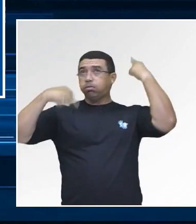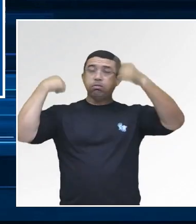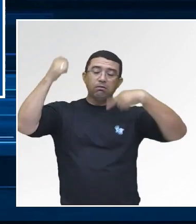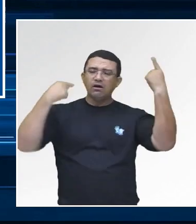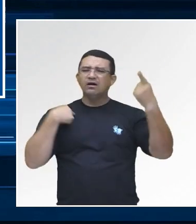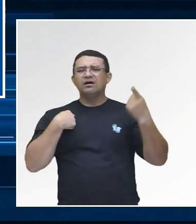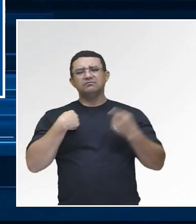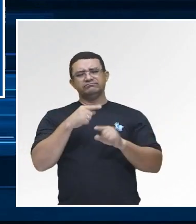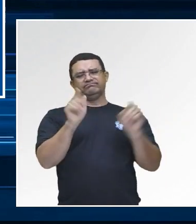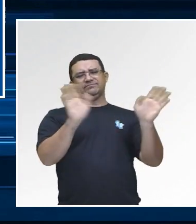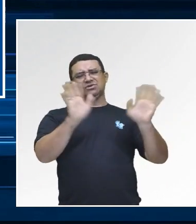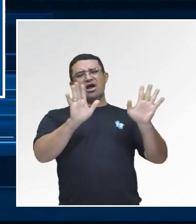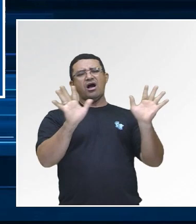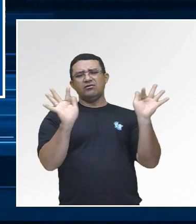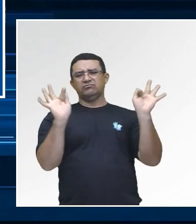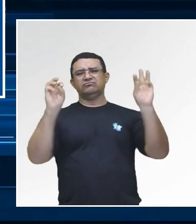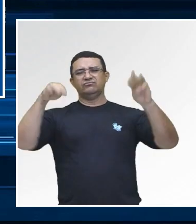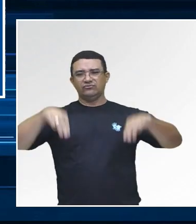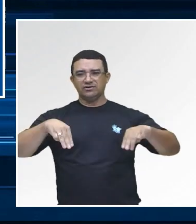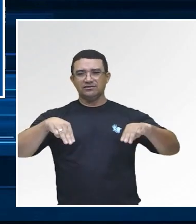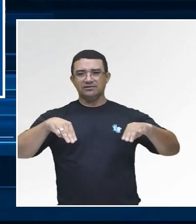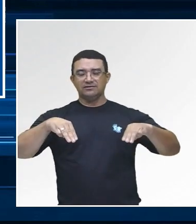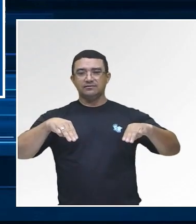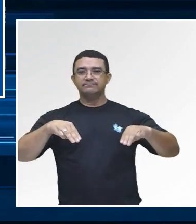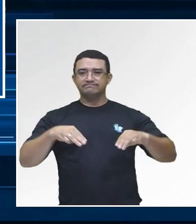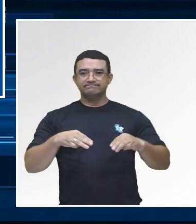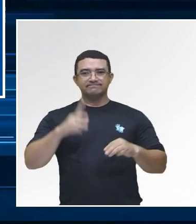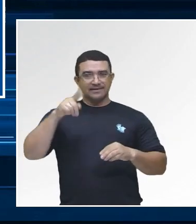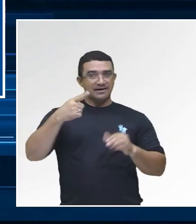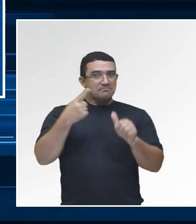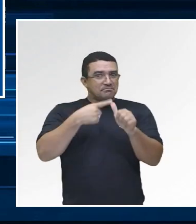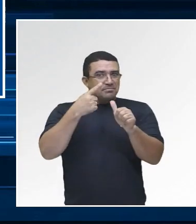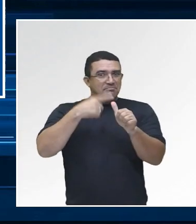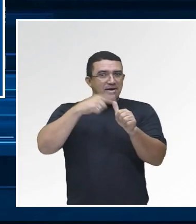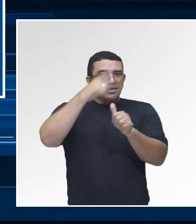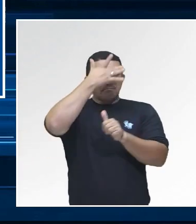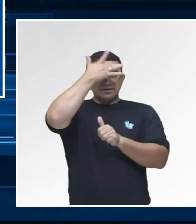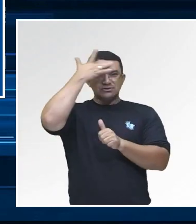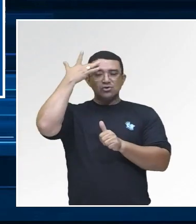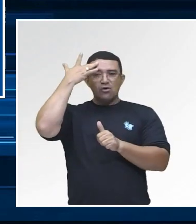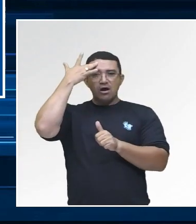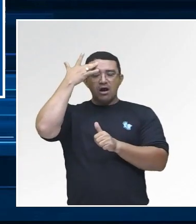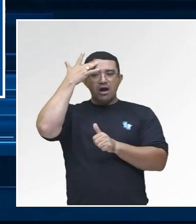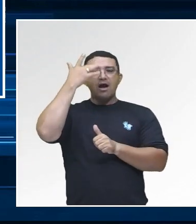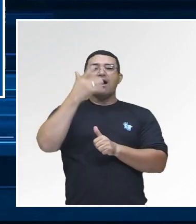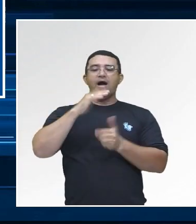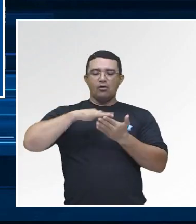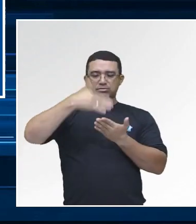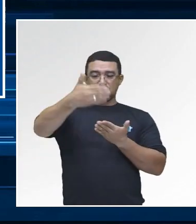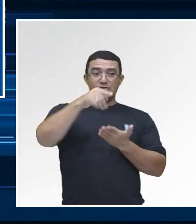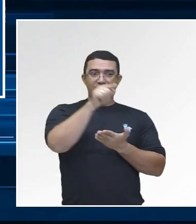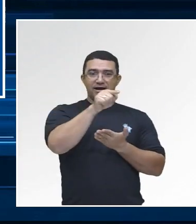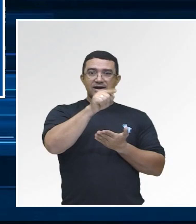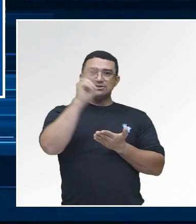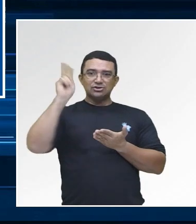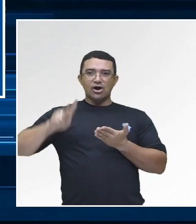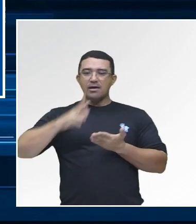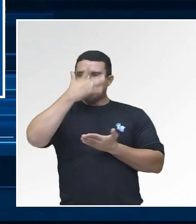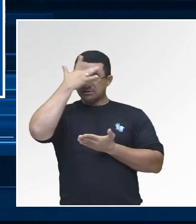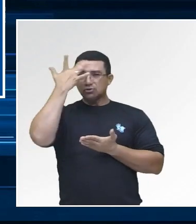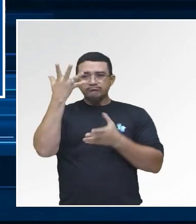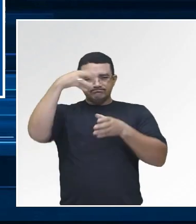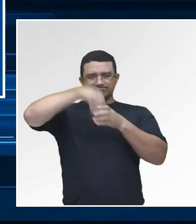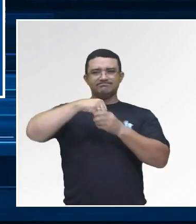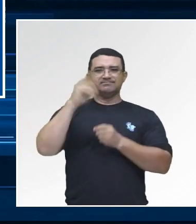adeus, Abelardo. Aqui sim, primeira pessoa, ele faz parte da situação. Aí